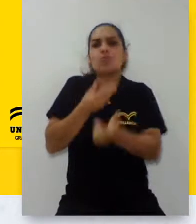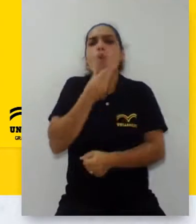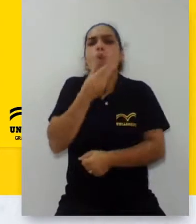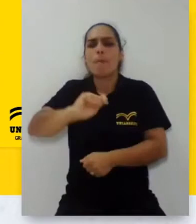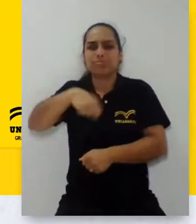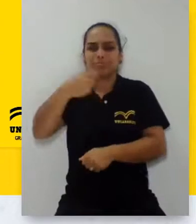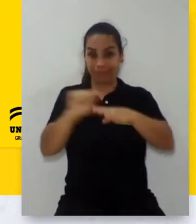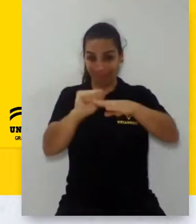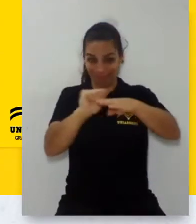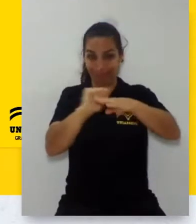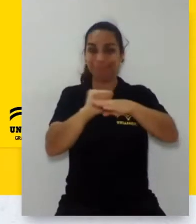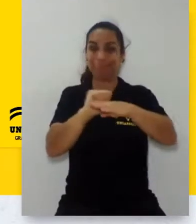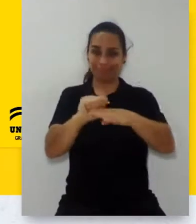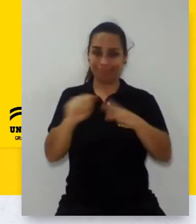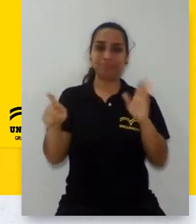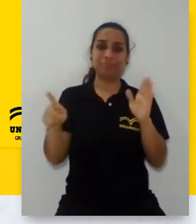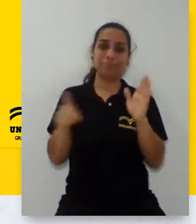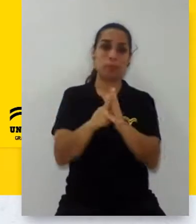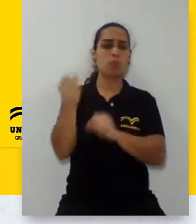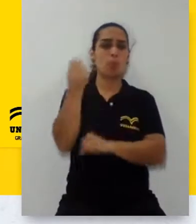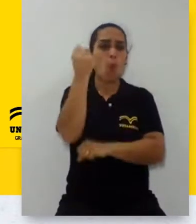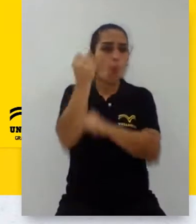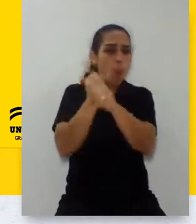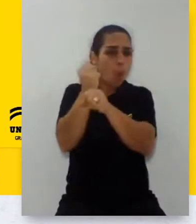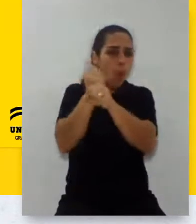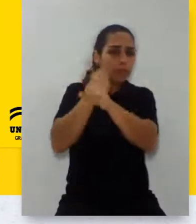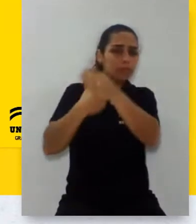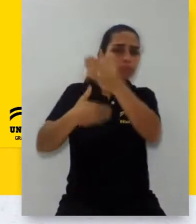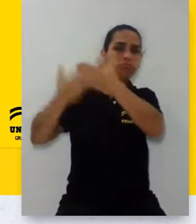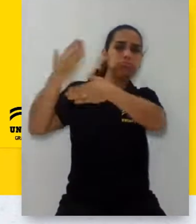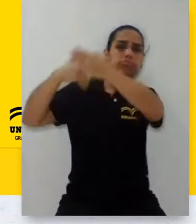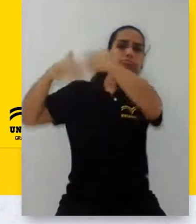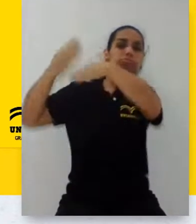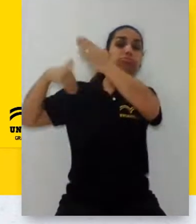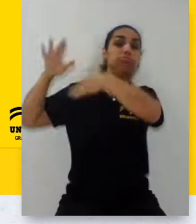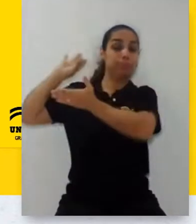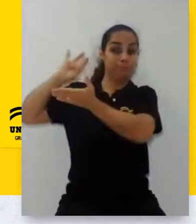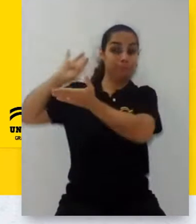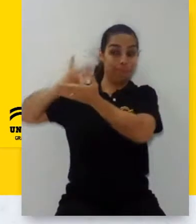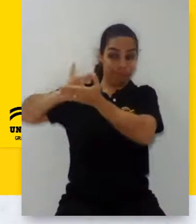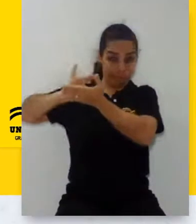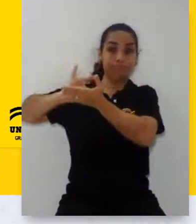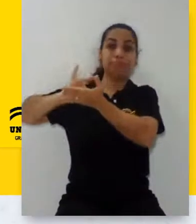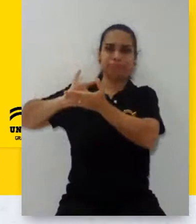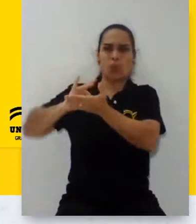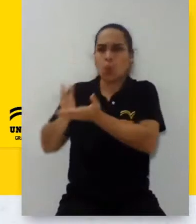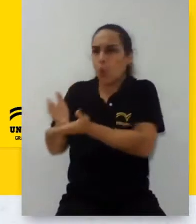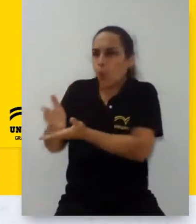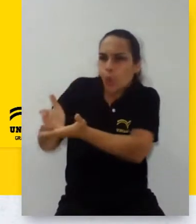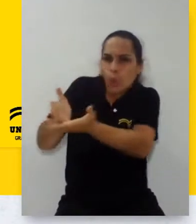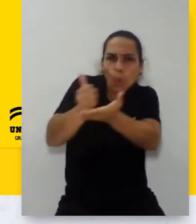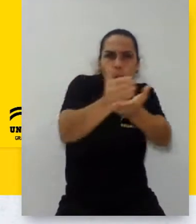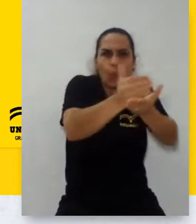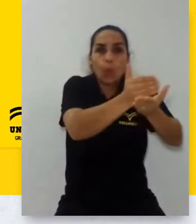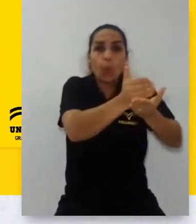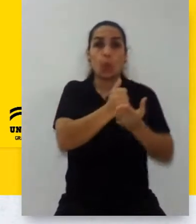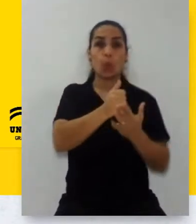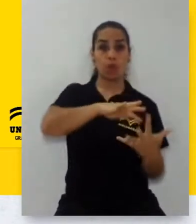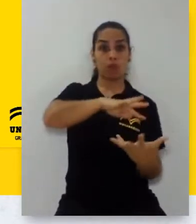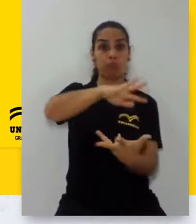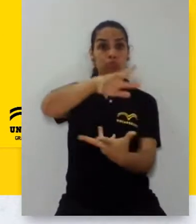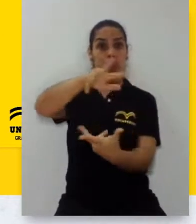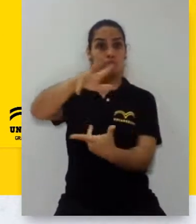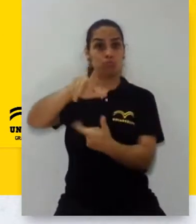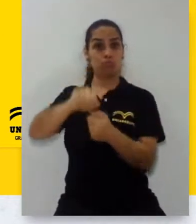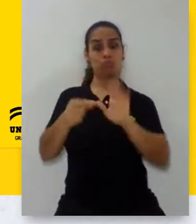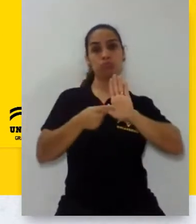E ele fez uma varredura estatística do mundo, mostrando como está o sedentarismo no mundo. E